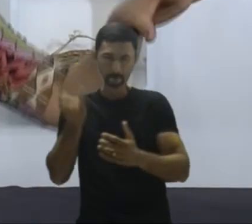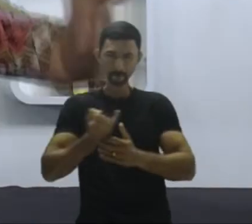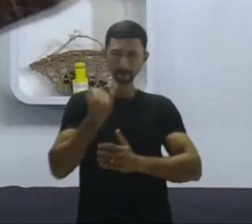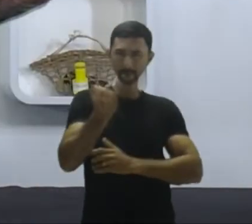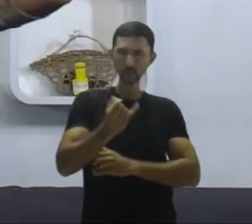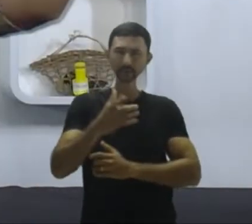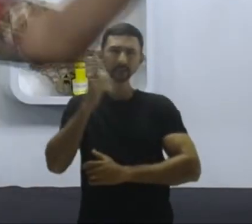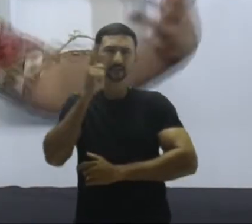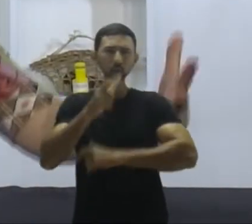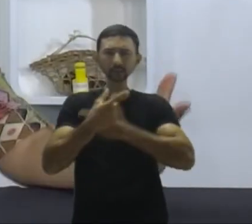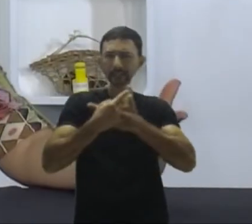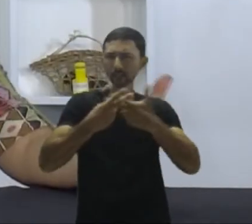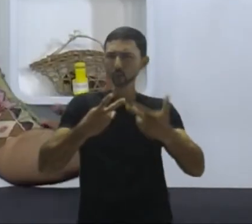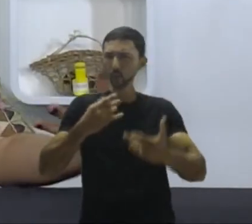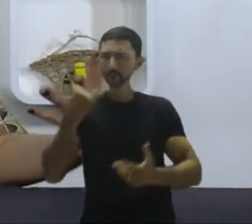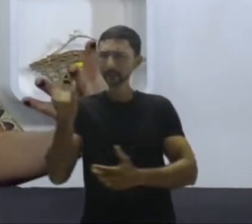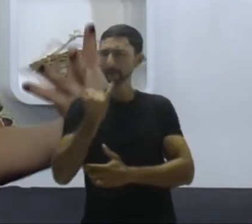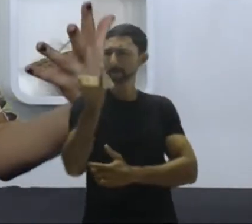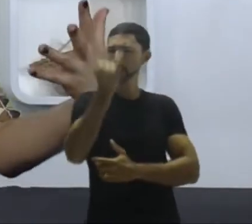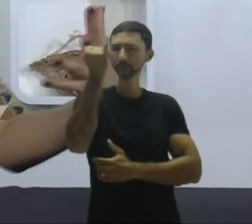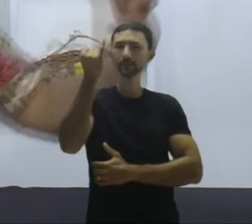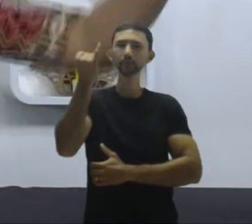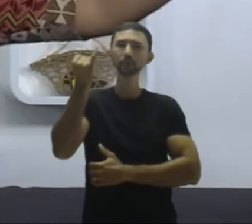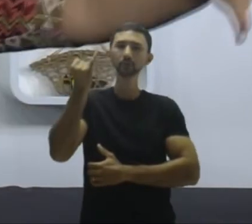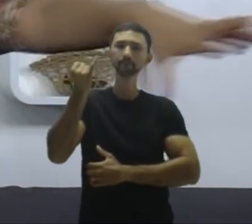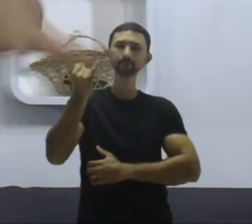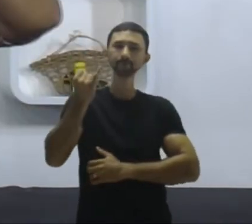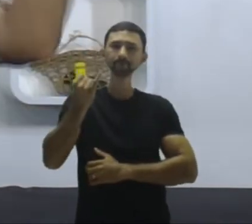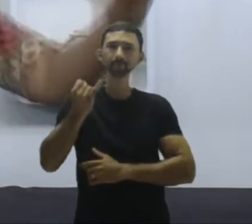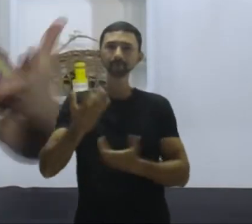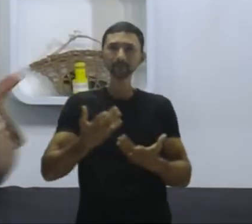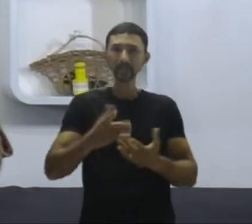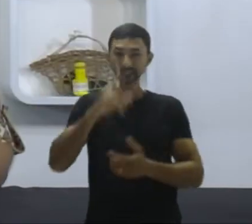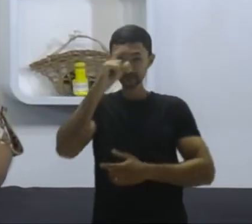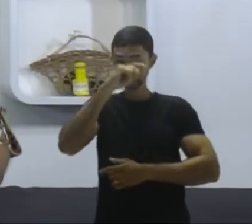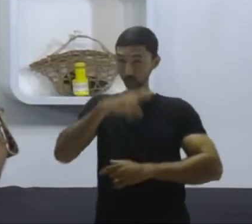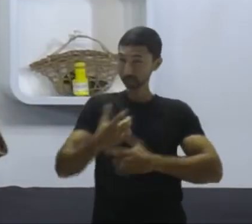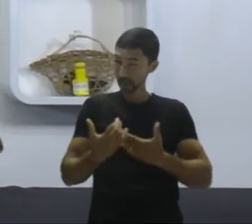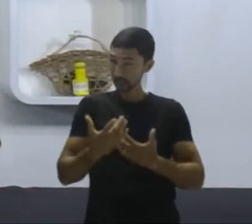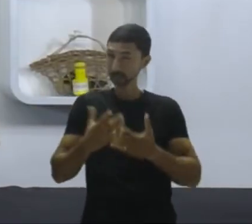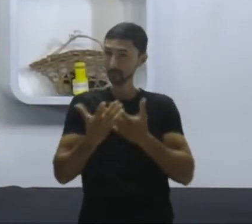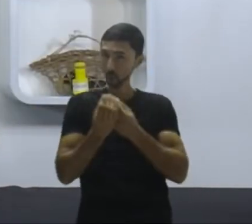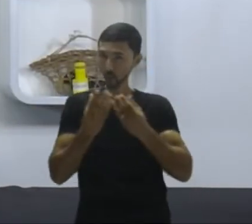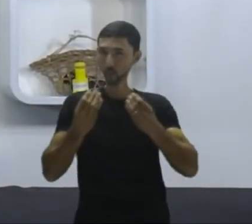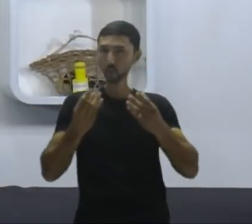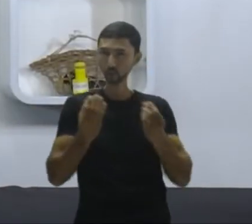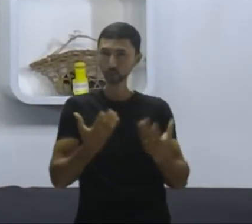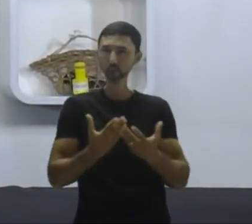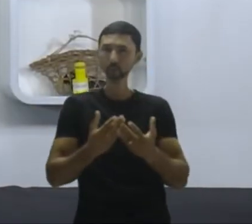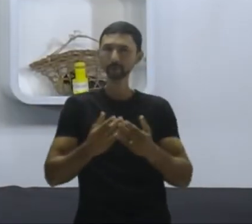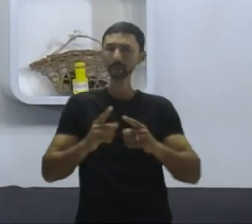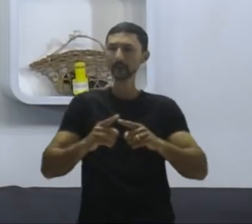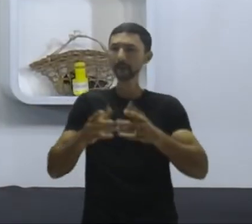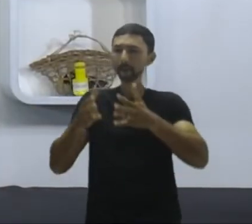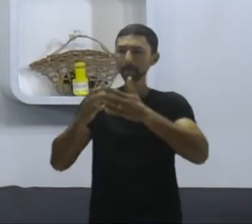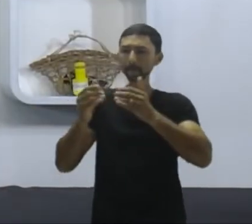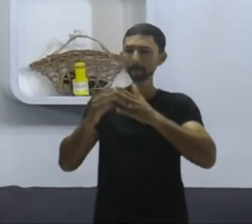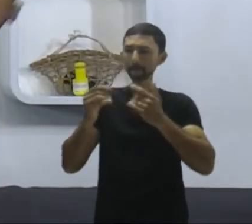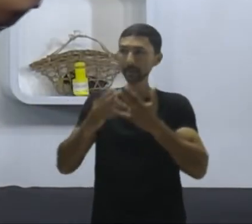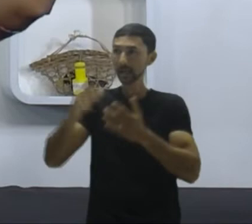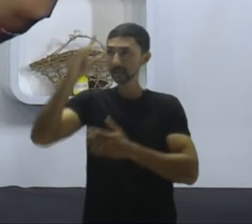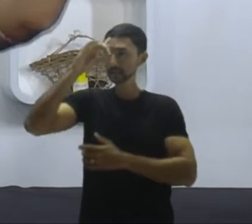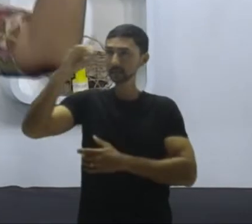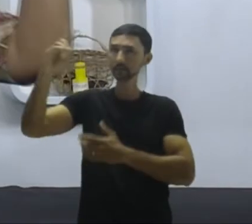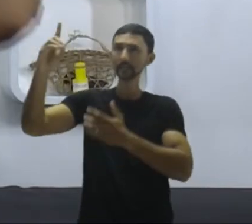quer dizer, algo muito mais grandioso, as dificuldades são muito maiores, certo? E ele pede, então, auxílio